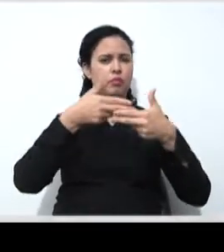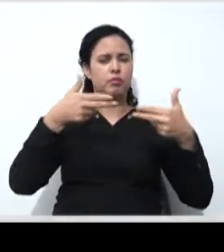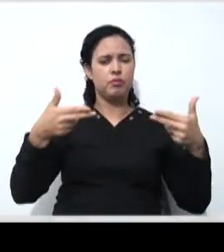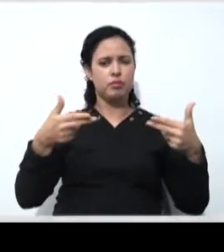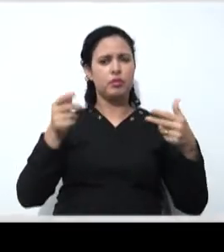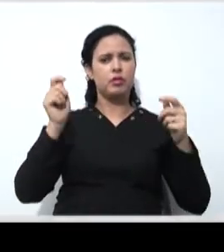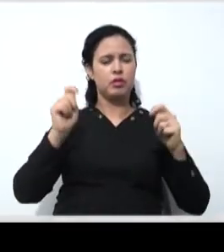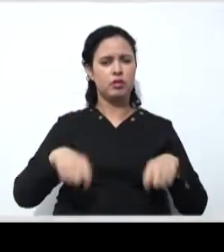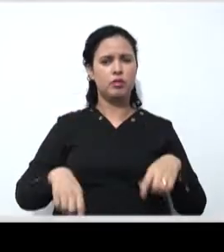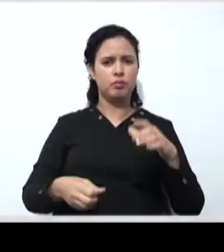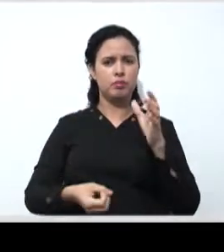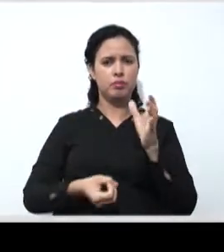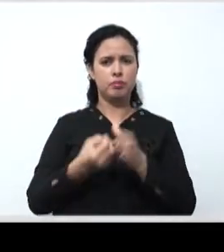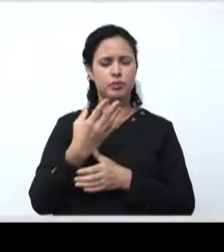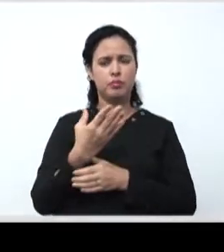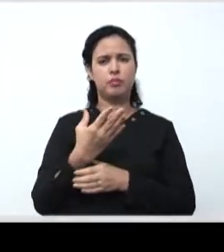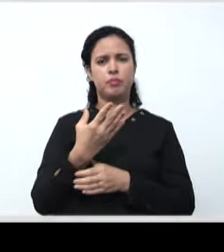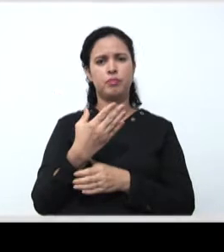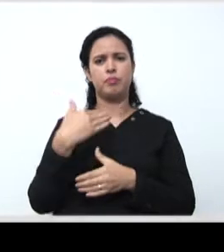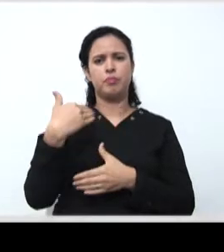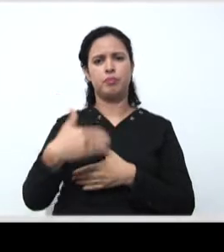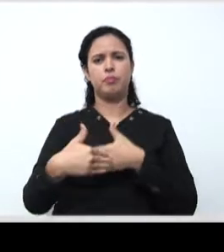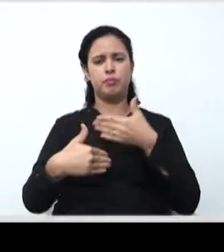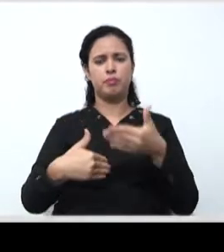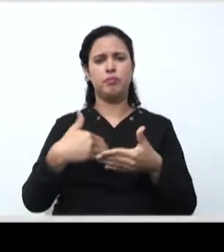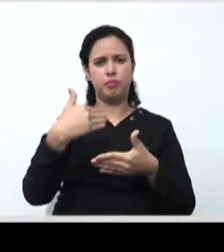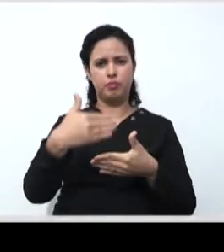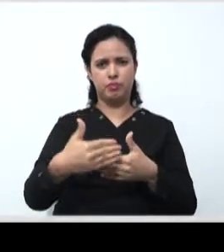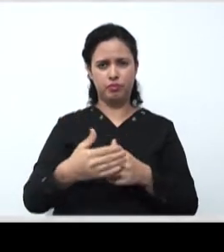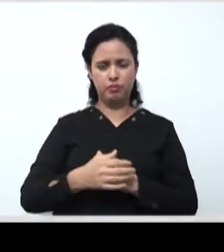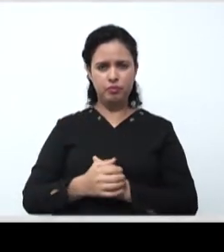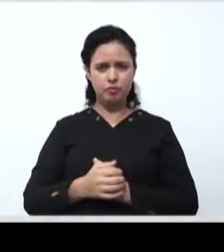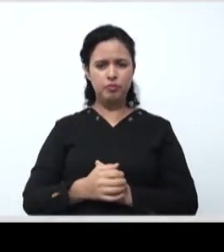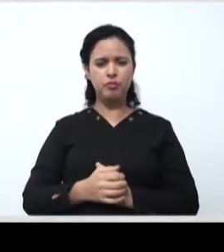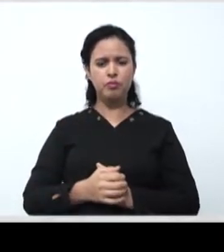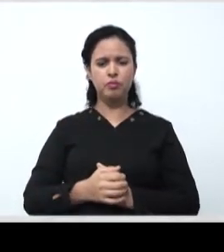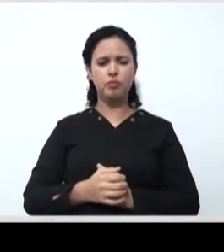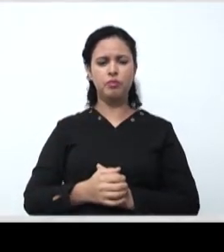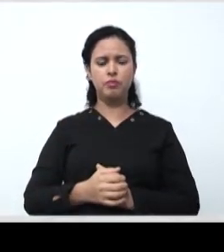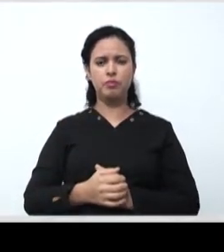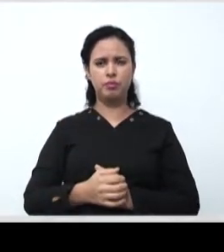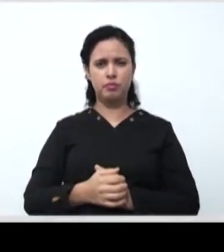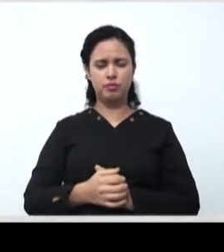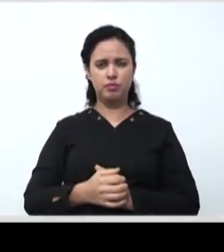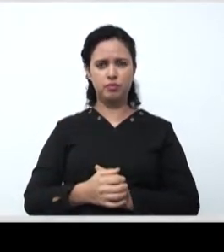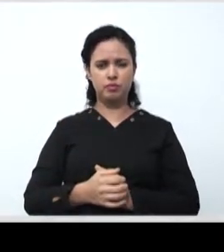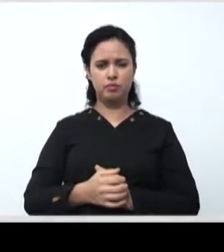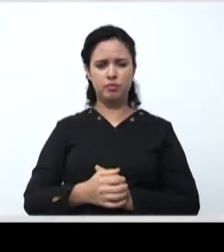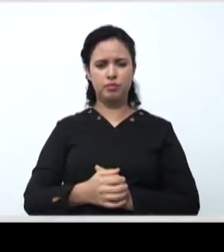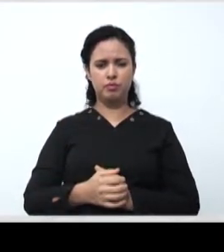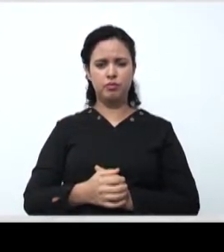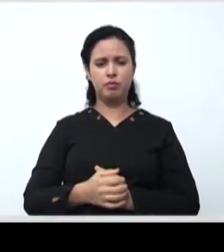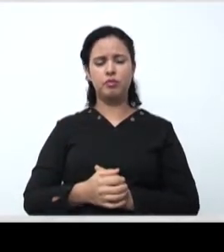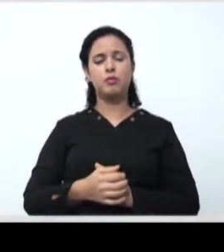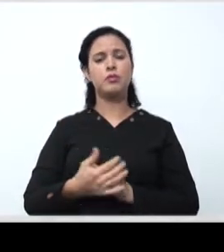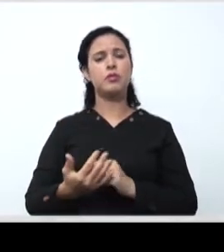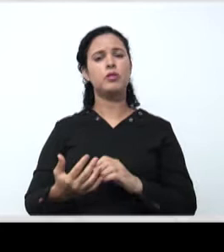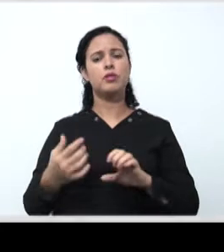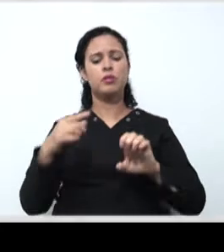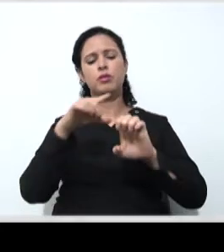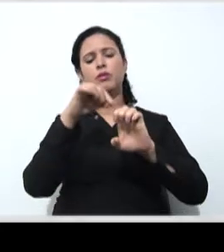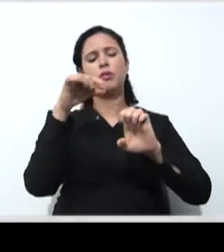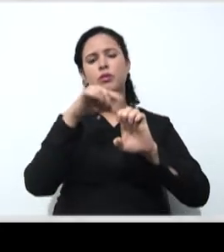formas pode surgir aí o processo de empreender. Qual que é a importância do empreendedorismo